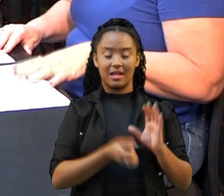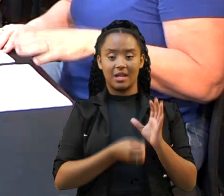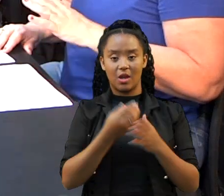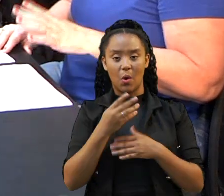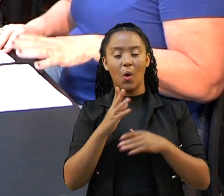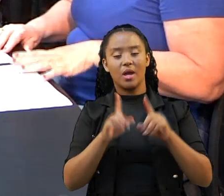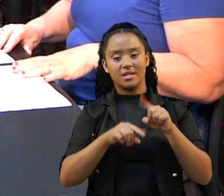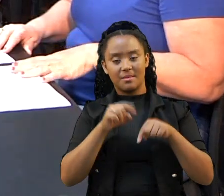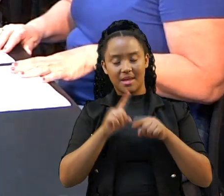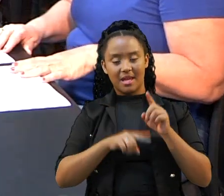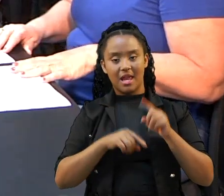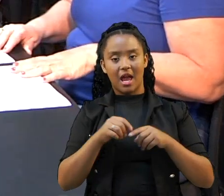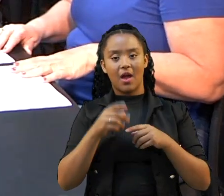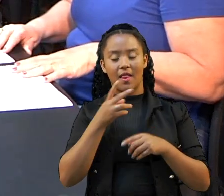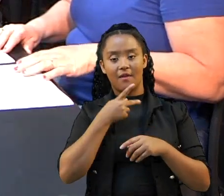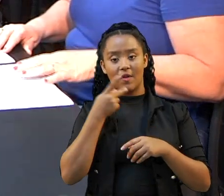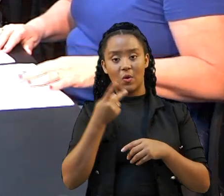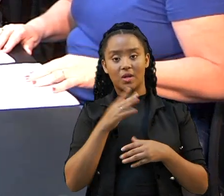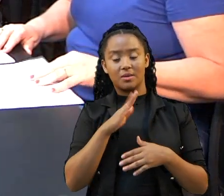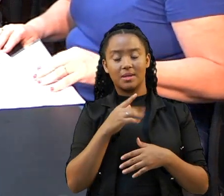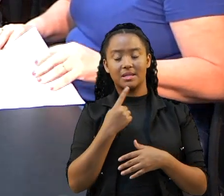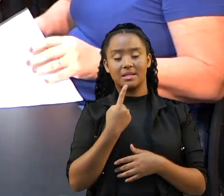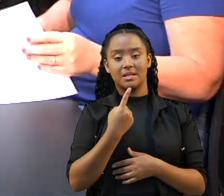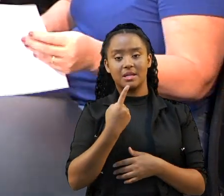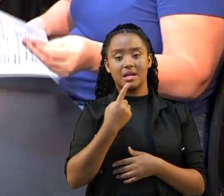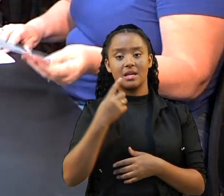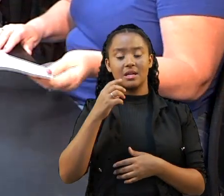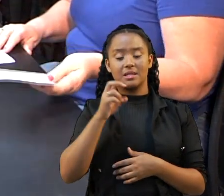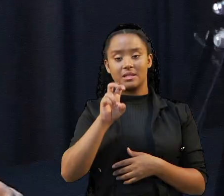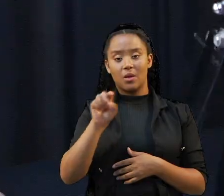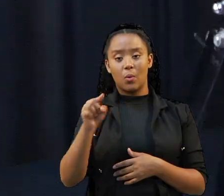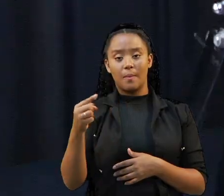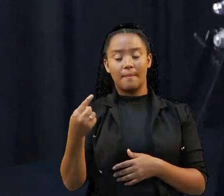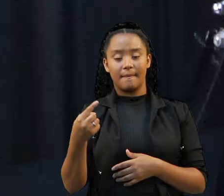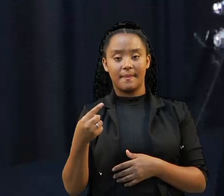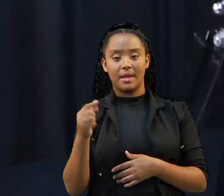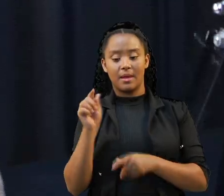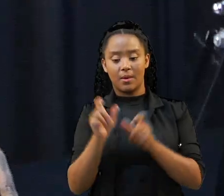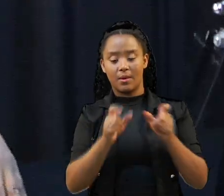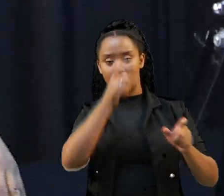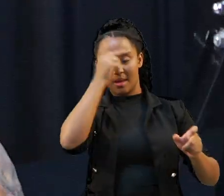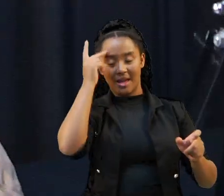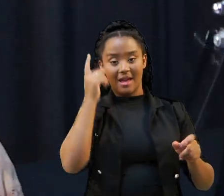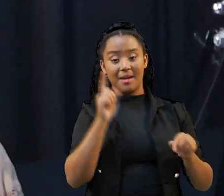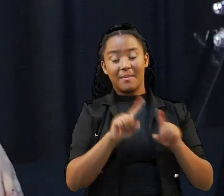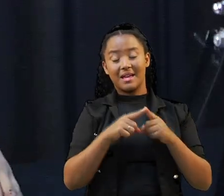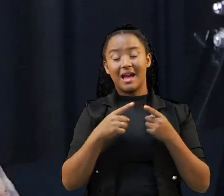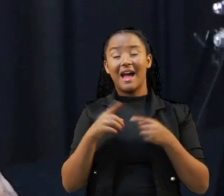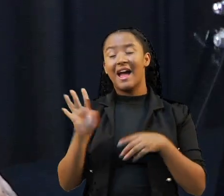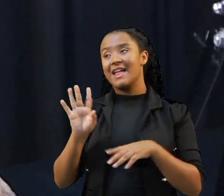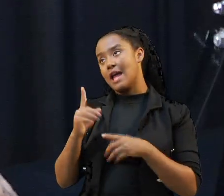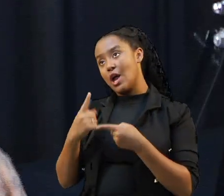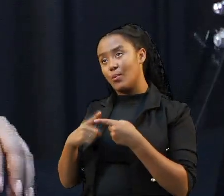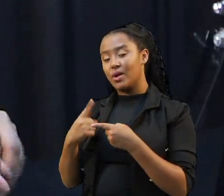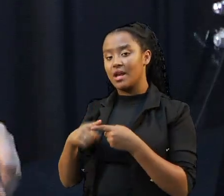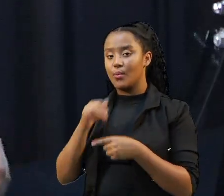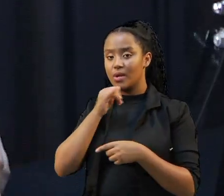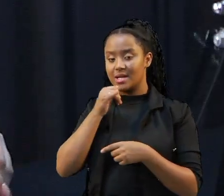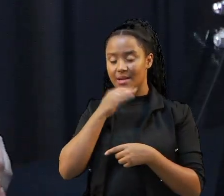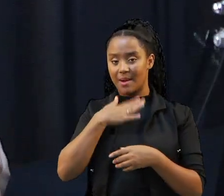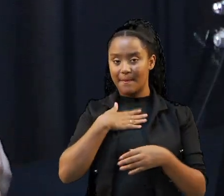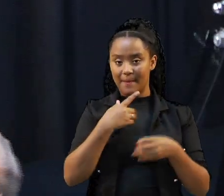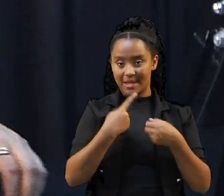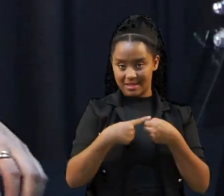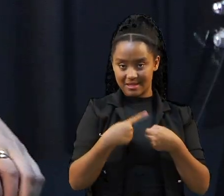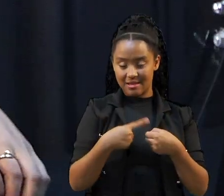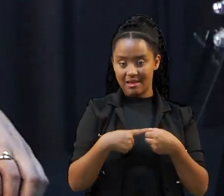de 22 mil habitantes. Né? É. Mas, assim, eles levam em consideração o povo de uma ilha lá também, sabe? Porque a minha cidade